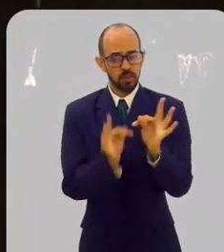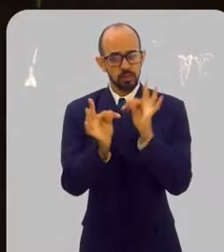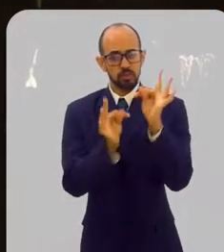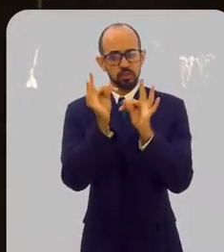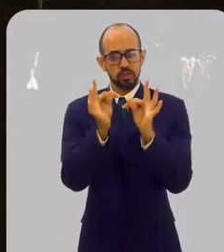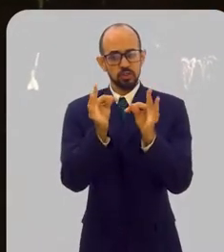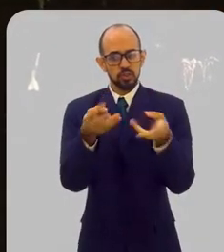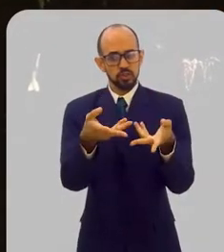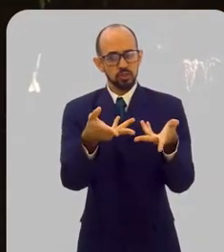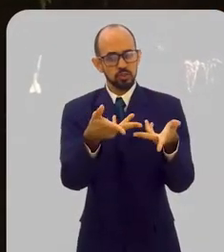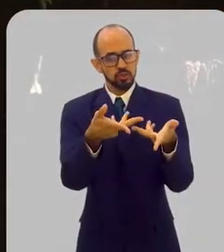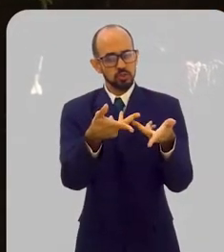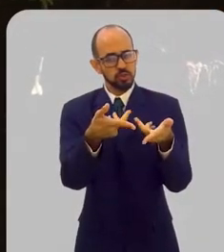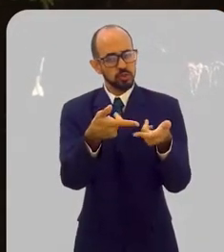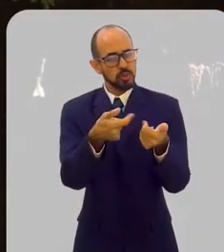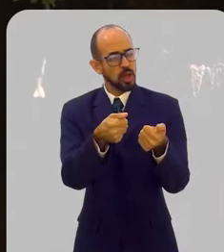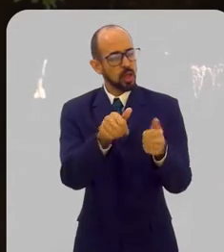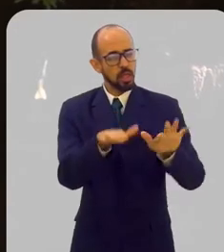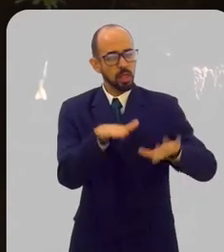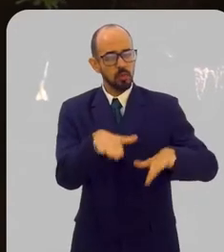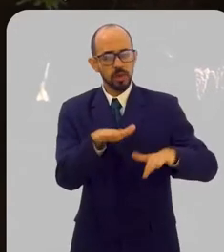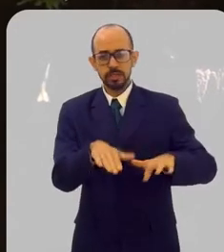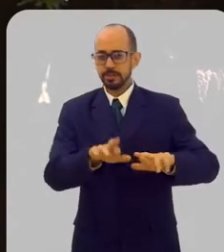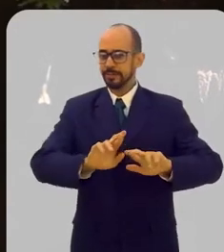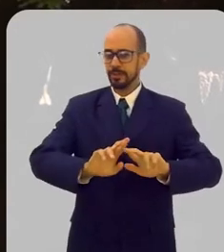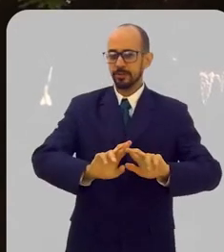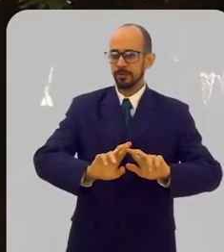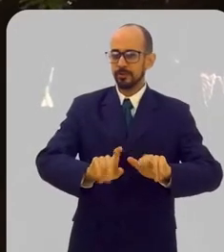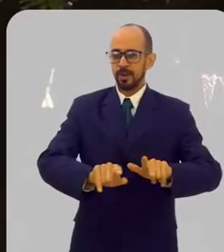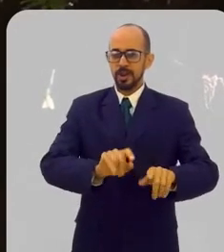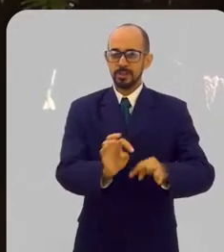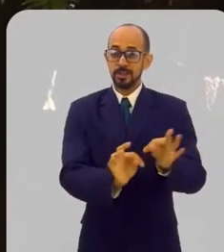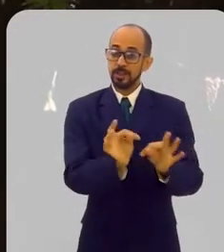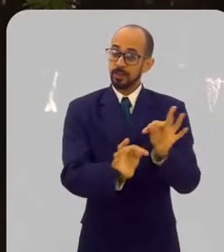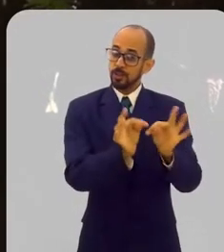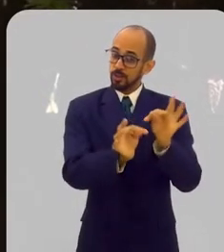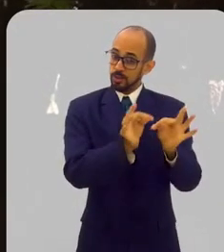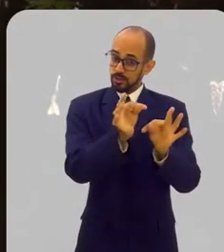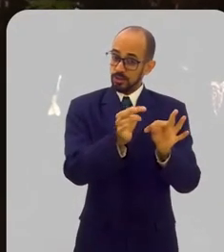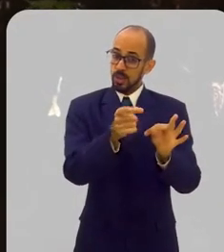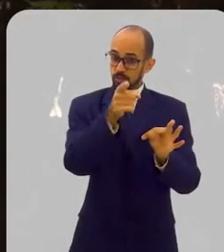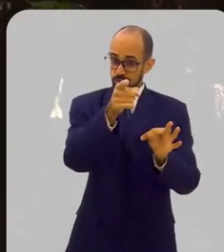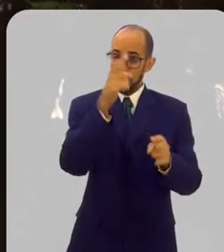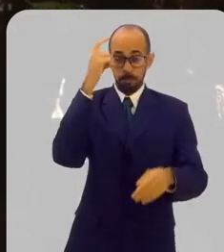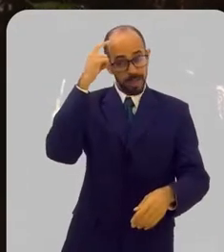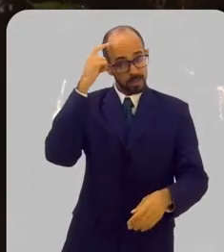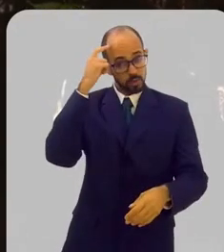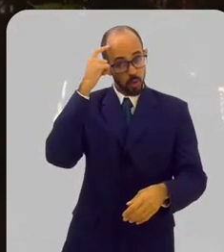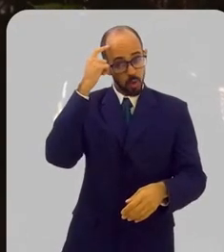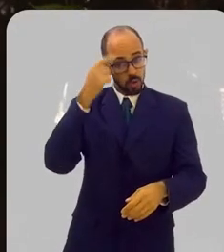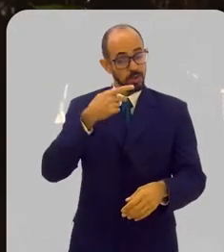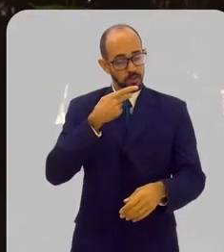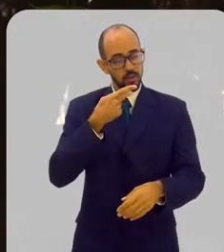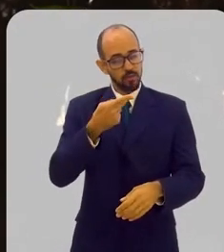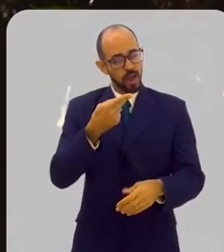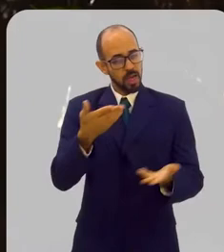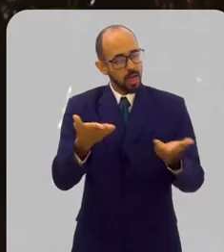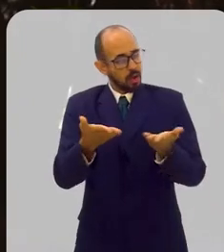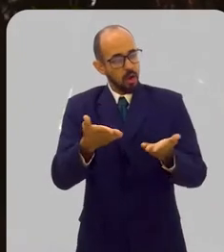Tecnologias de cura. Talvez não sejam essas tecnologias que vieram à sua cabeça as que eu estou